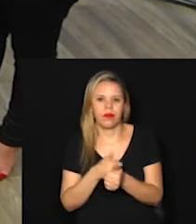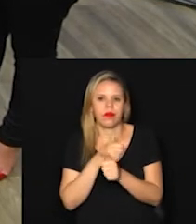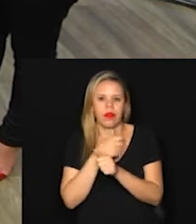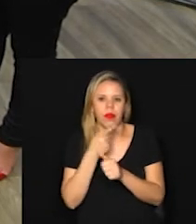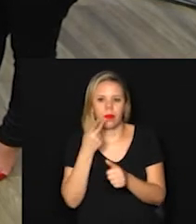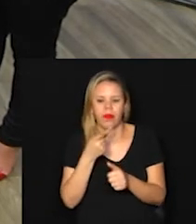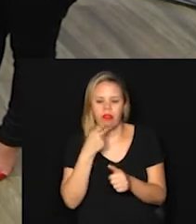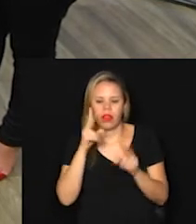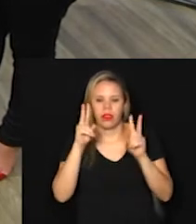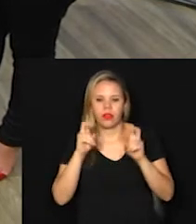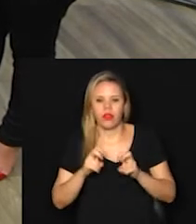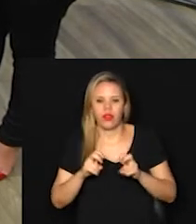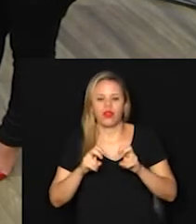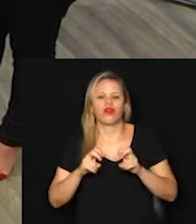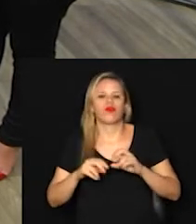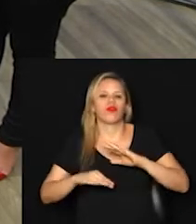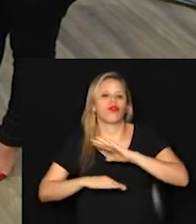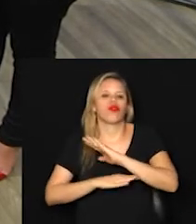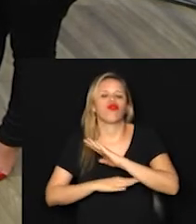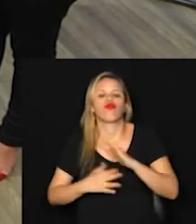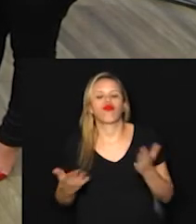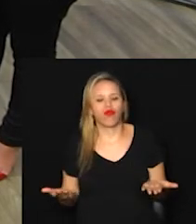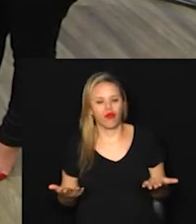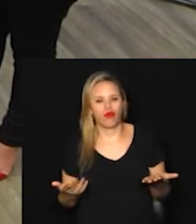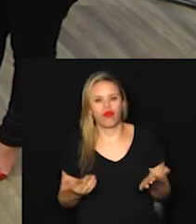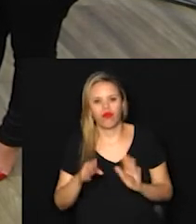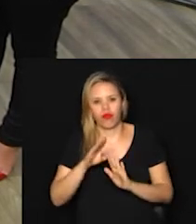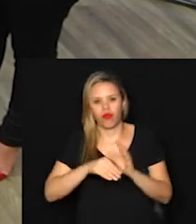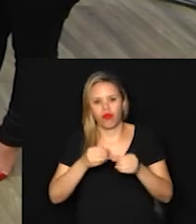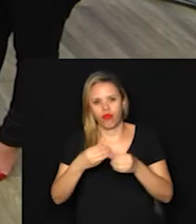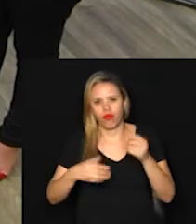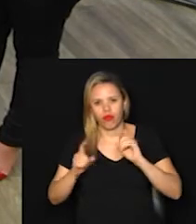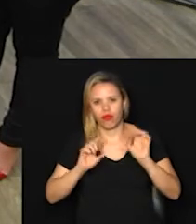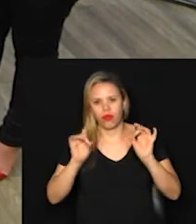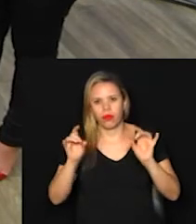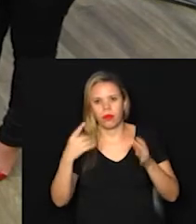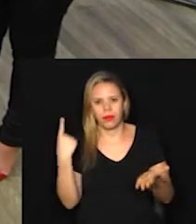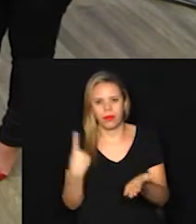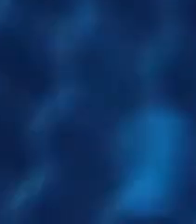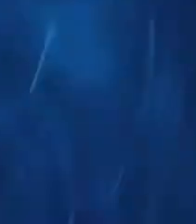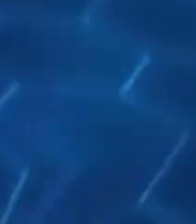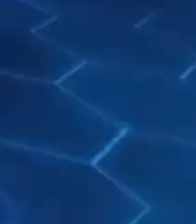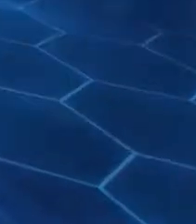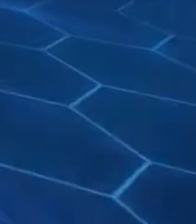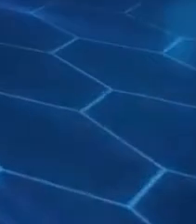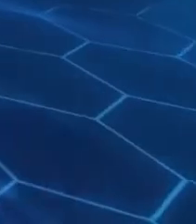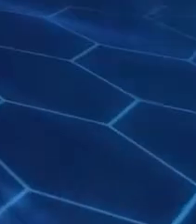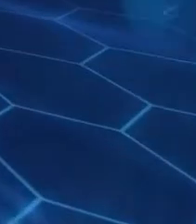Legislativo. Você já falou aí com a pauta da reunião extraordinária. Combinado, até já.